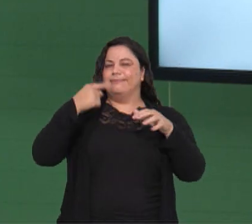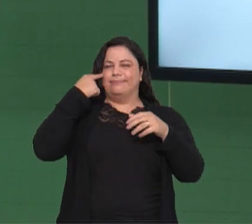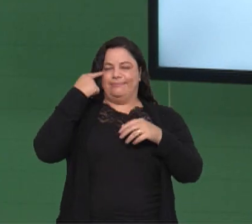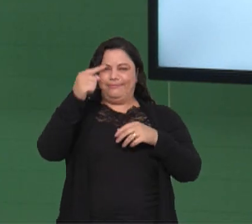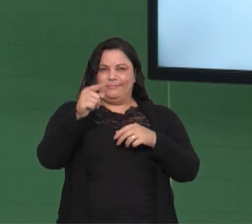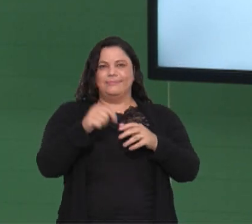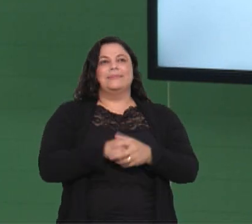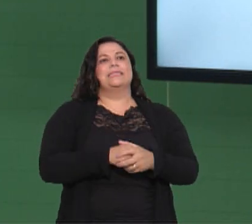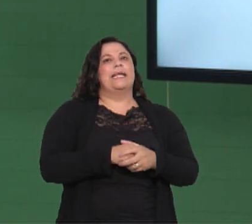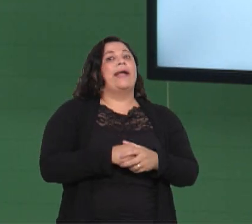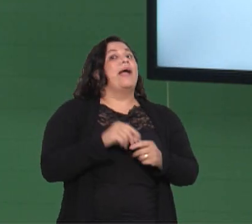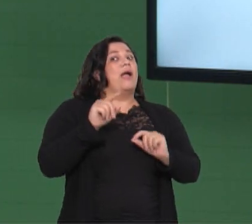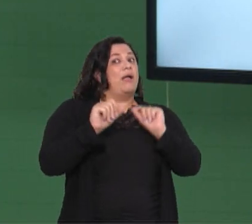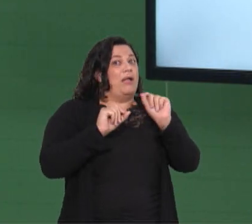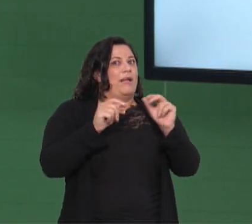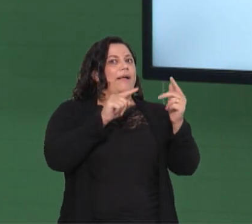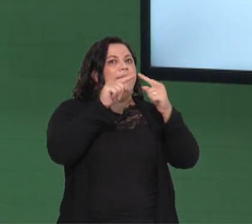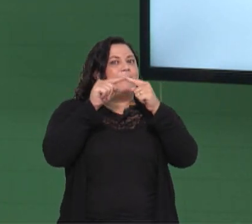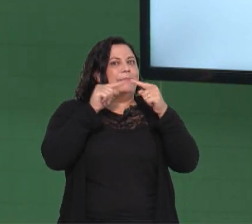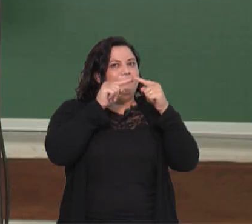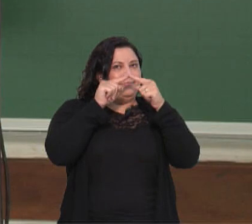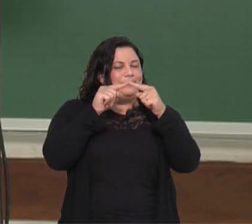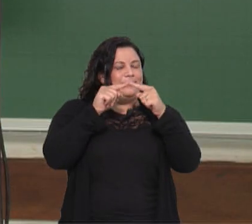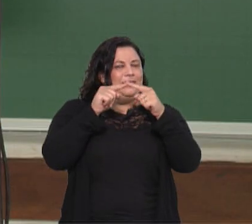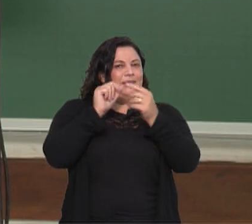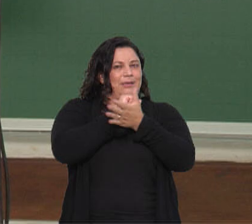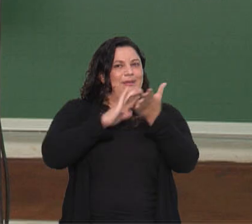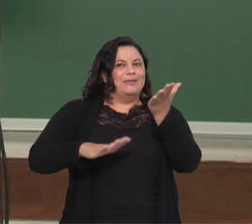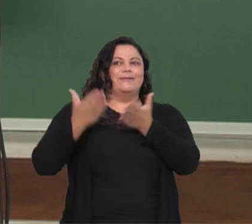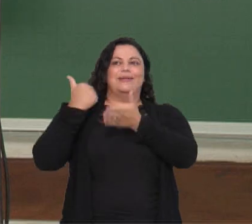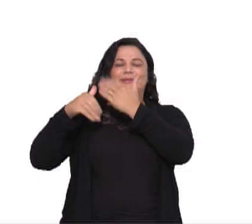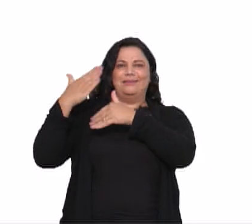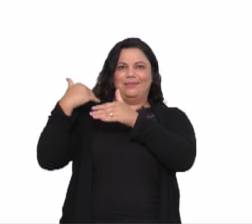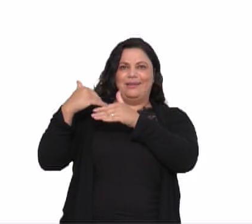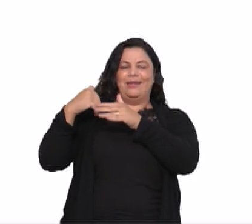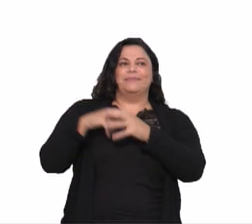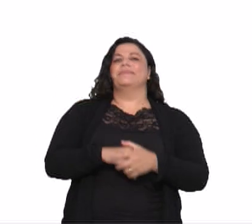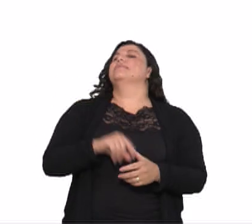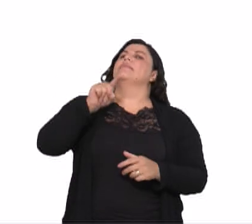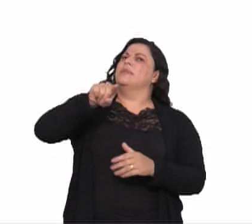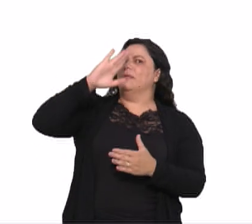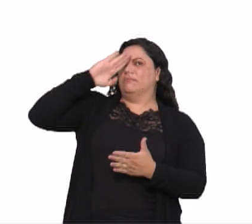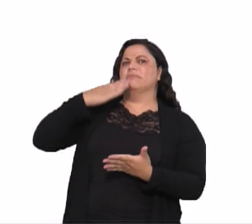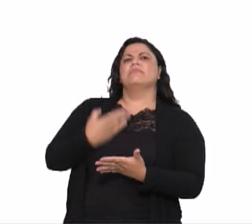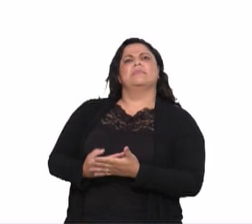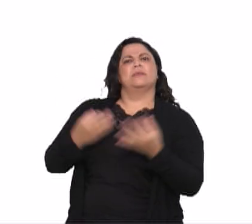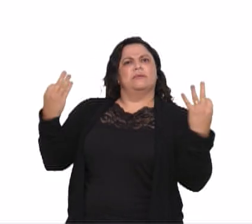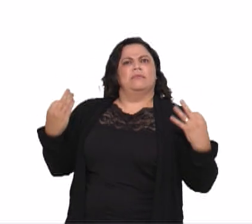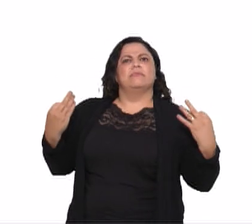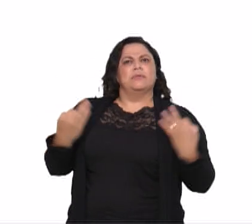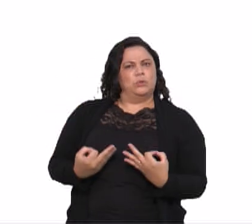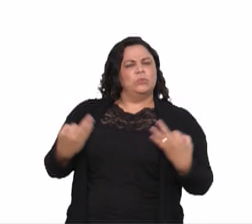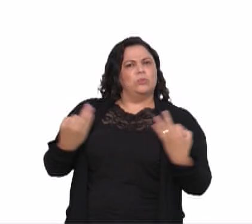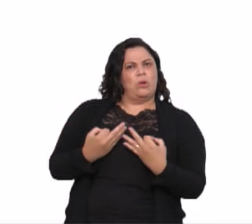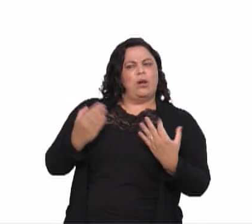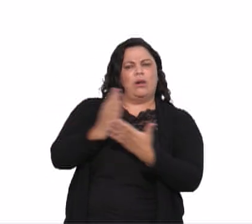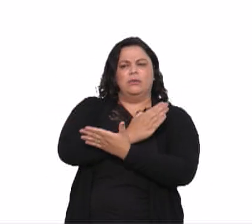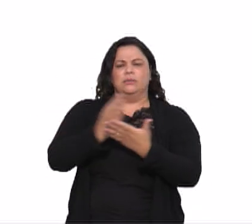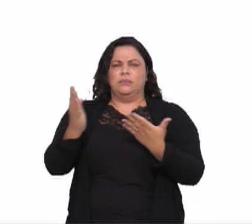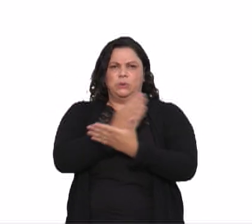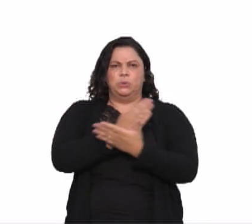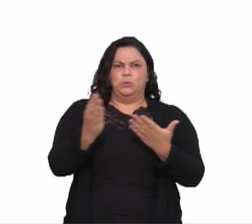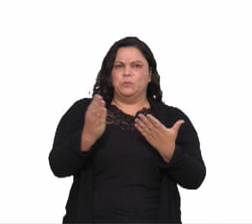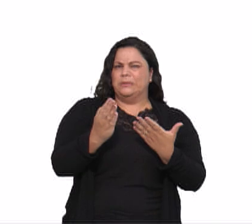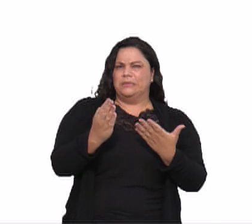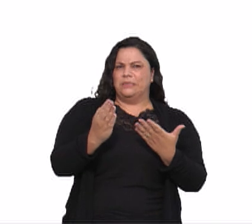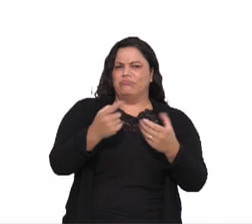com o exercício anterior, né? É essa ideia aqui, ó. Você acredita ser realmente justa essa divisão social proposta